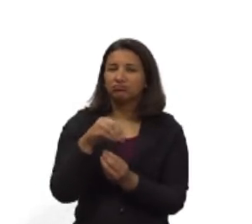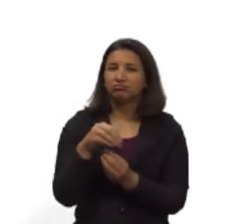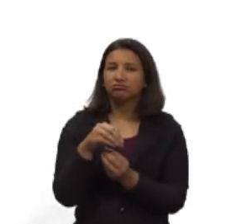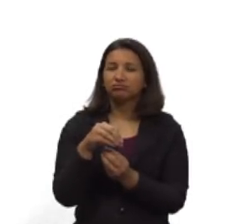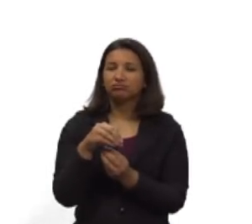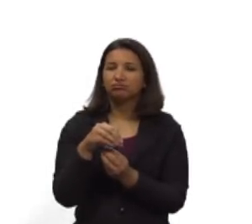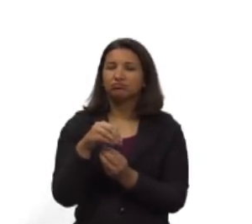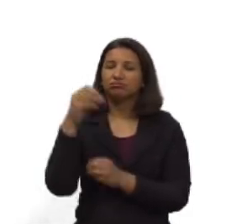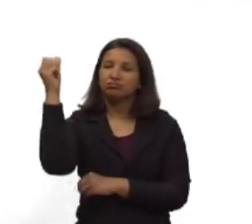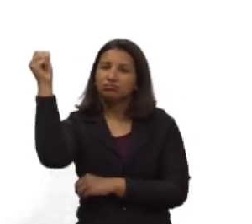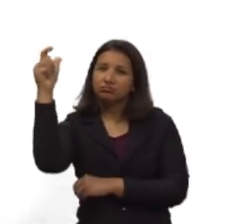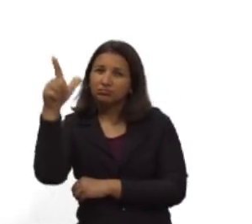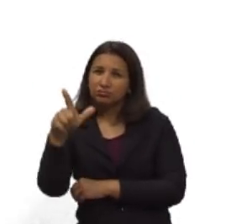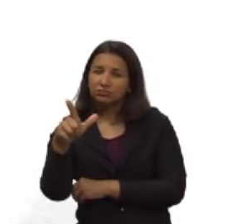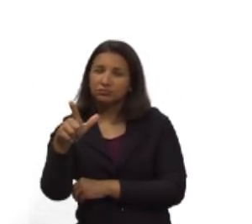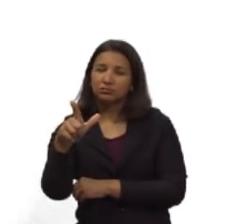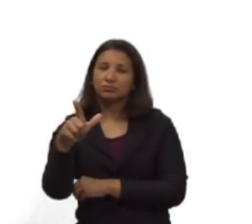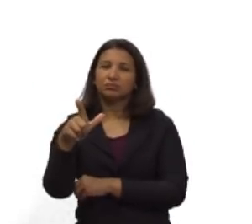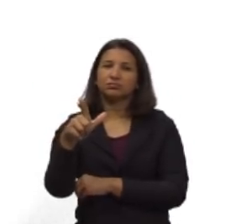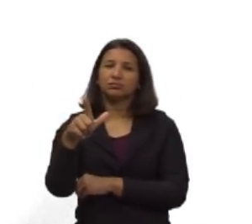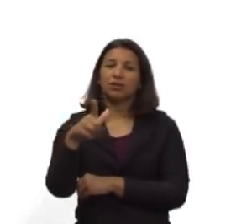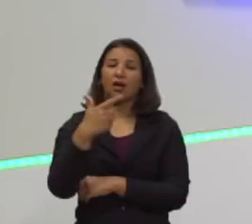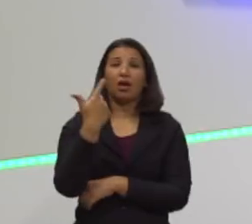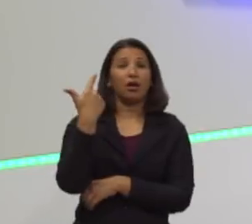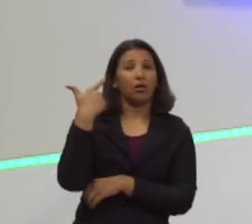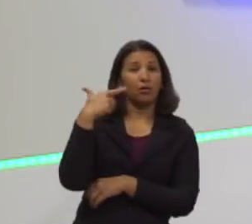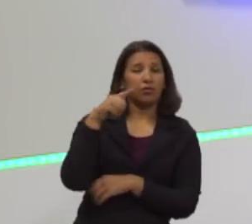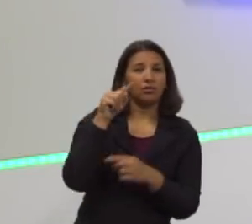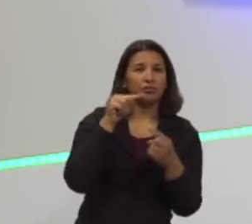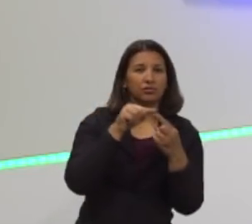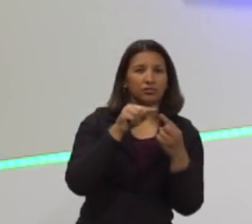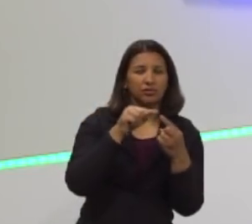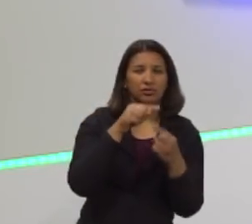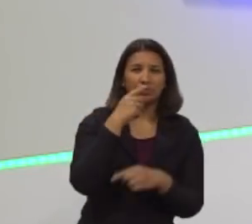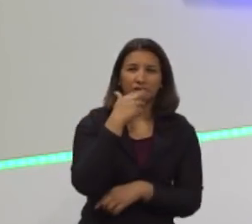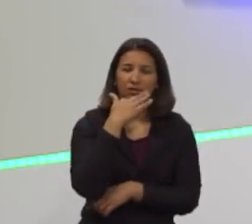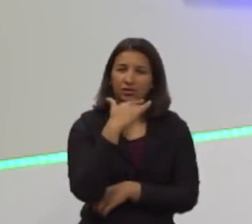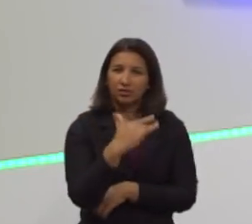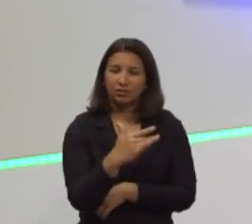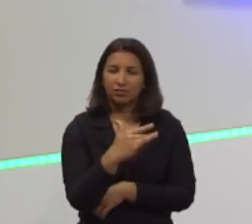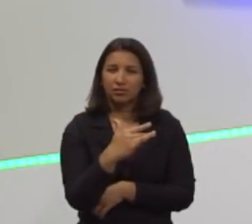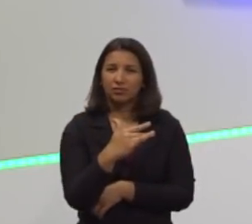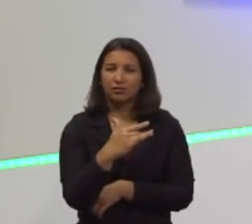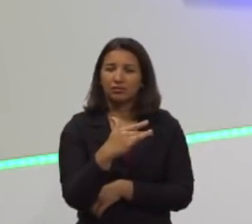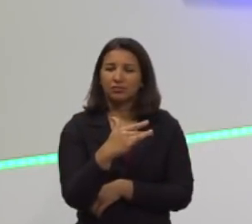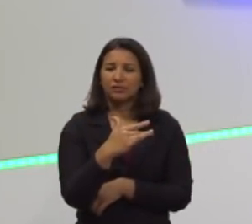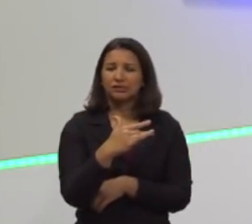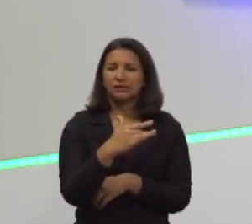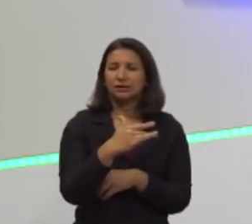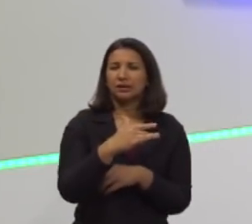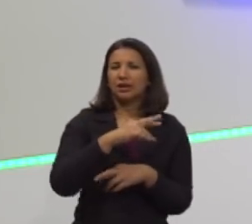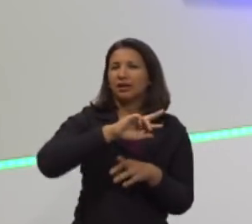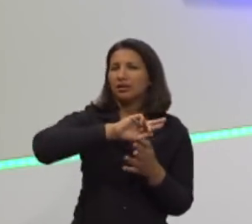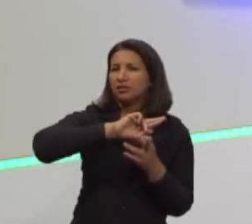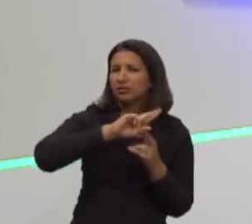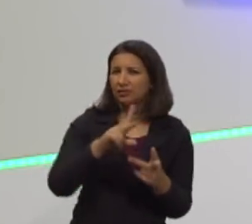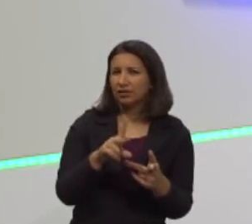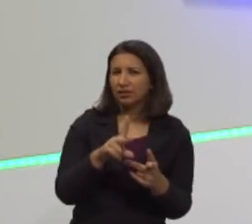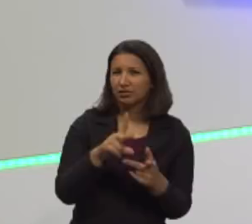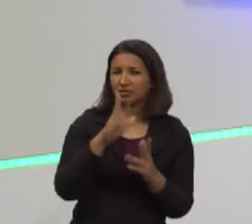tinta, é subtrativas, né? Elas acabam misturando, ficando escuras, ficando